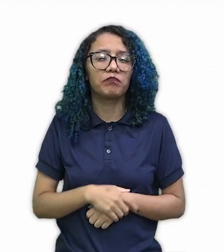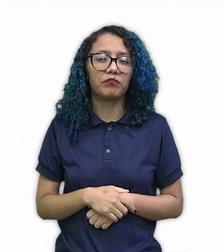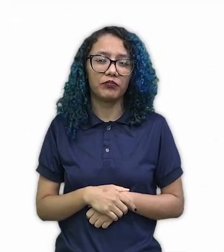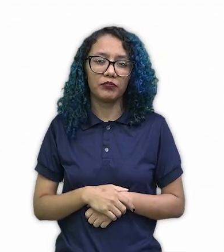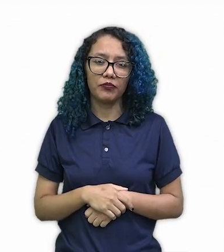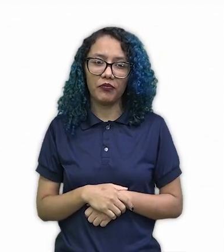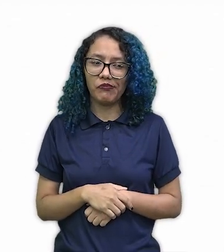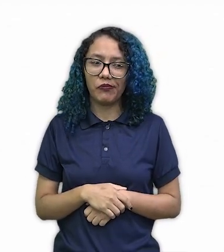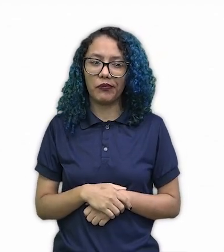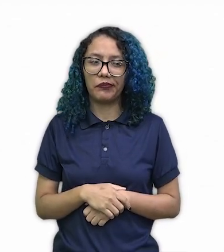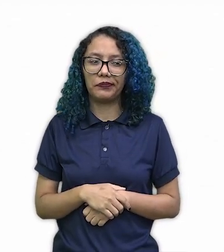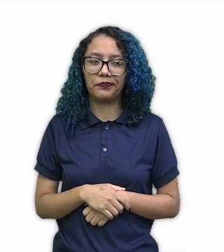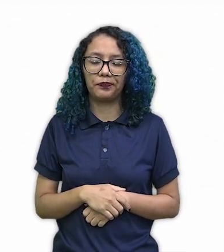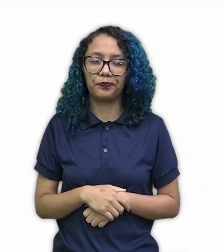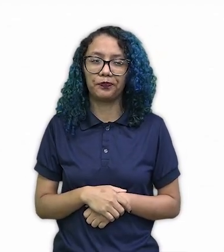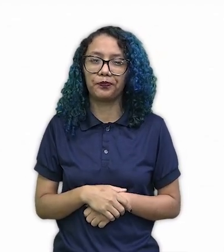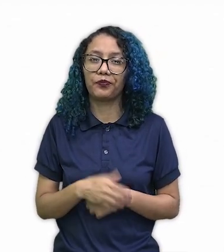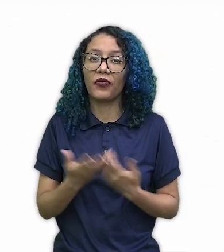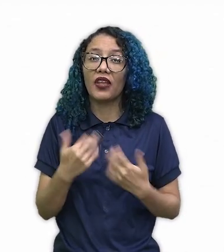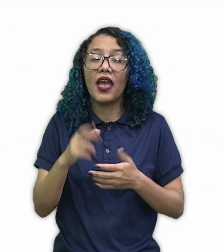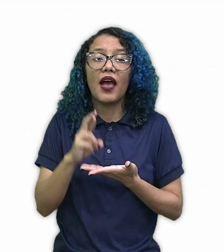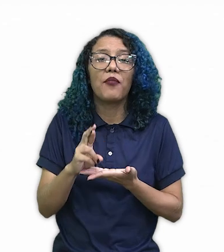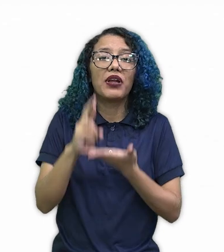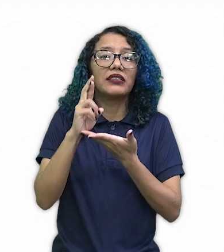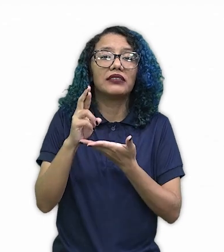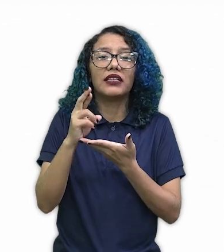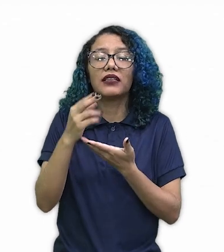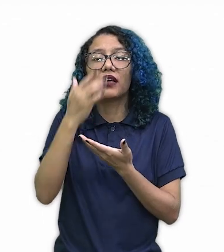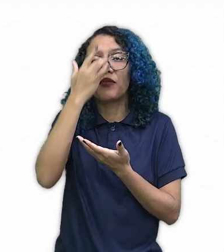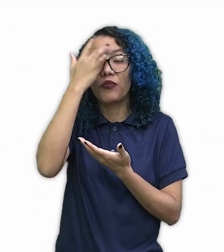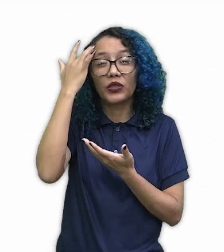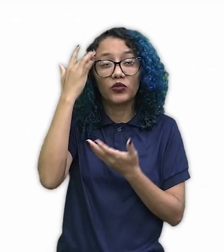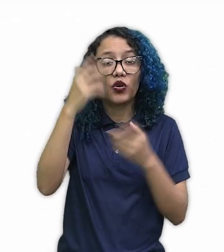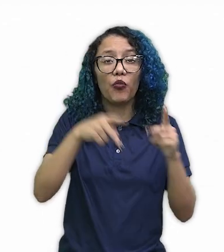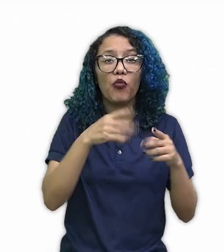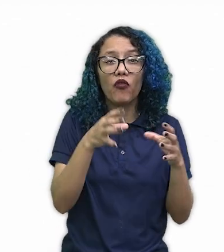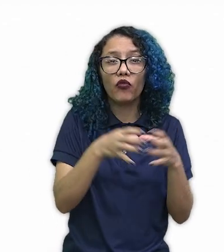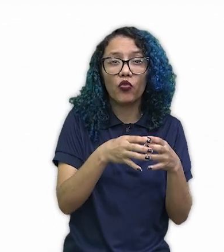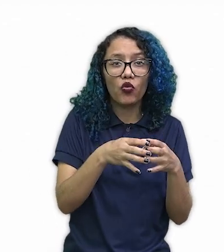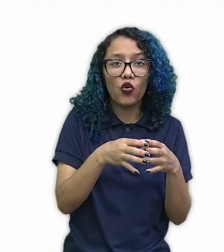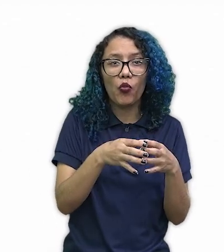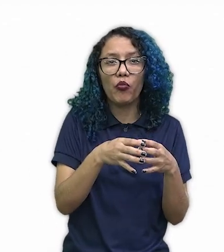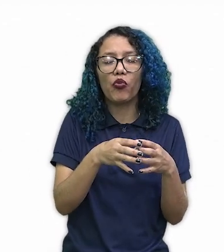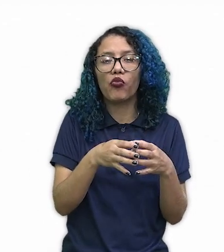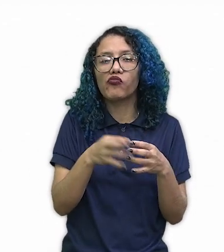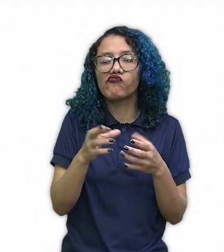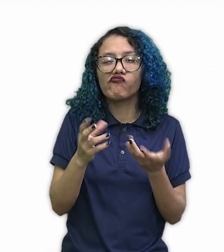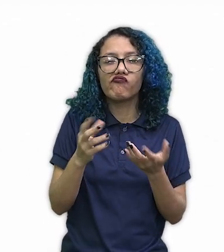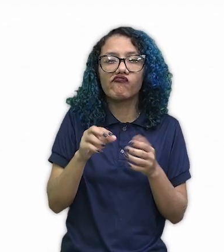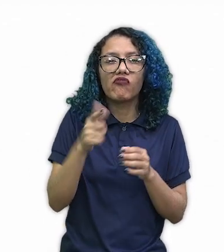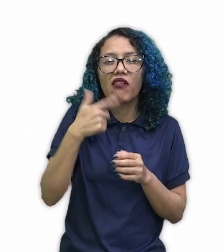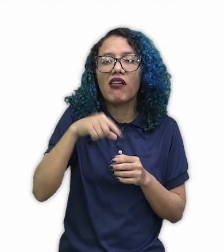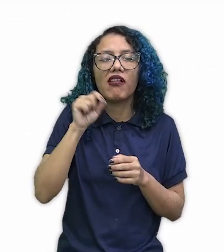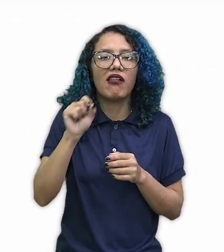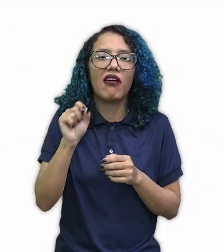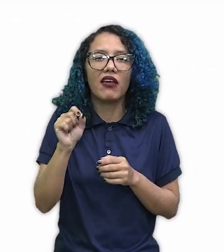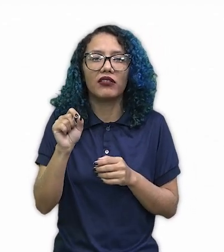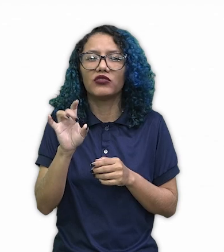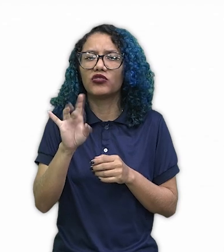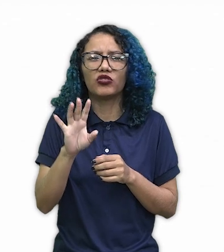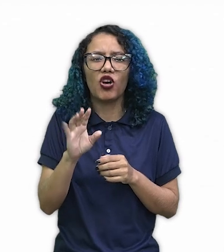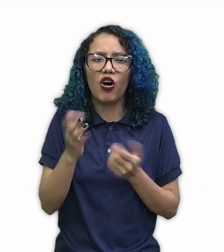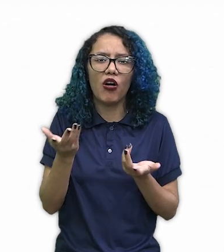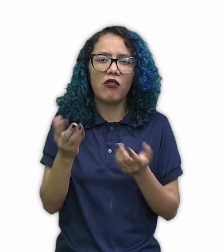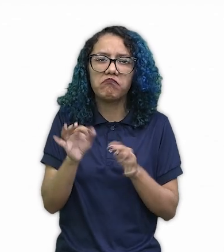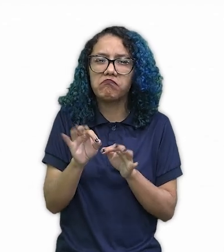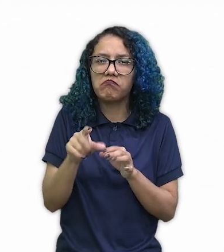ele exerce esse poder? Em nome de quem ele governa? Ou ele não governa em nome de ninguém? Ele simplesmente